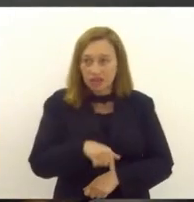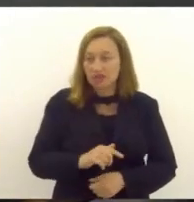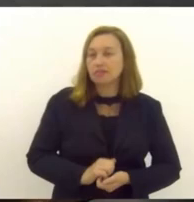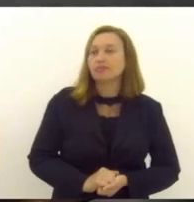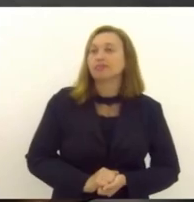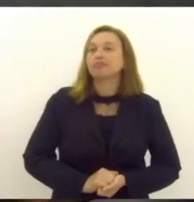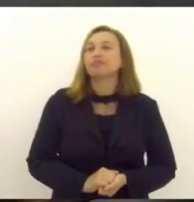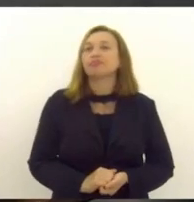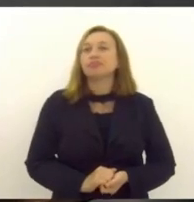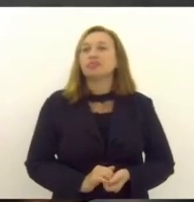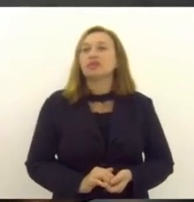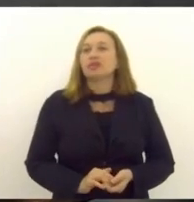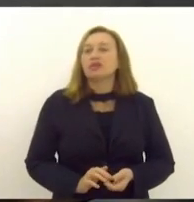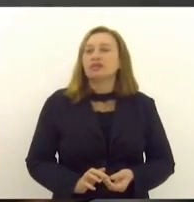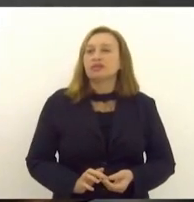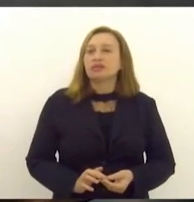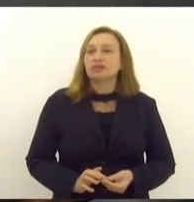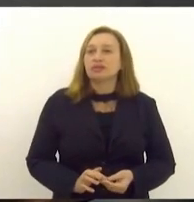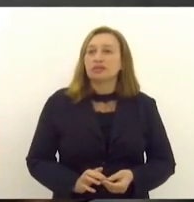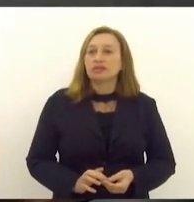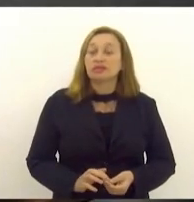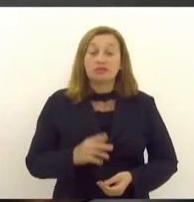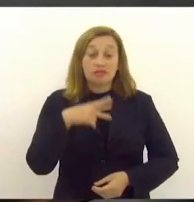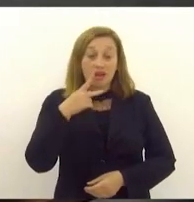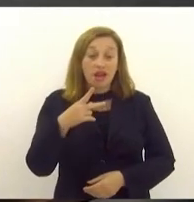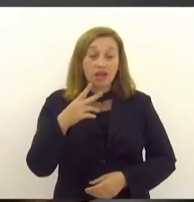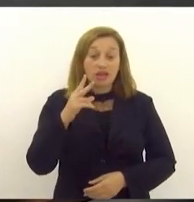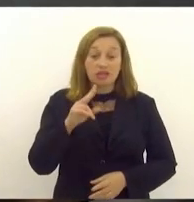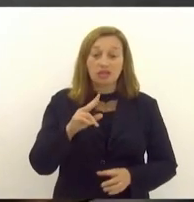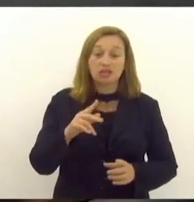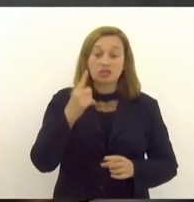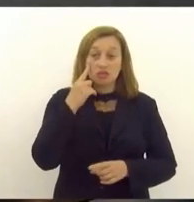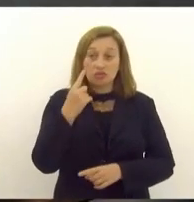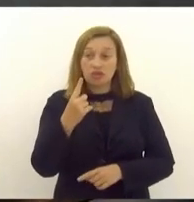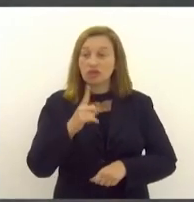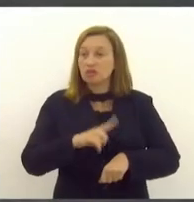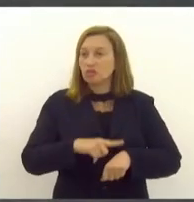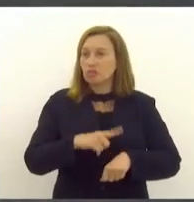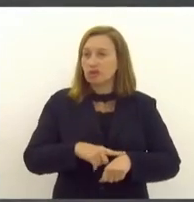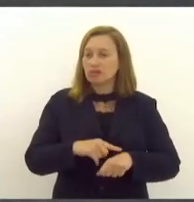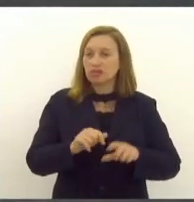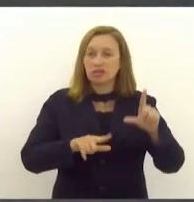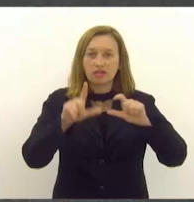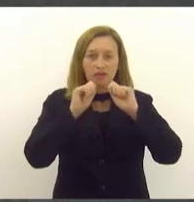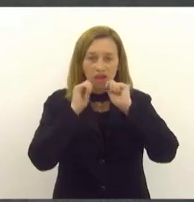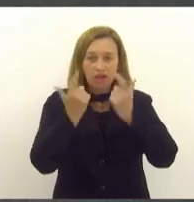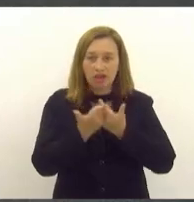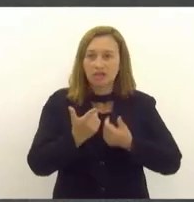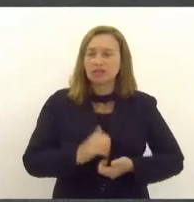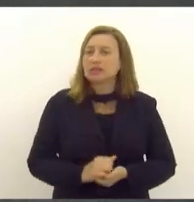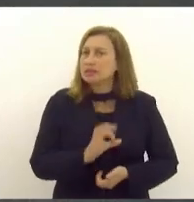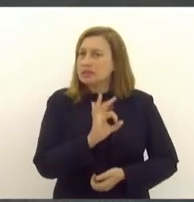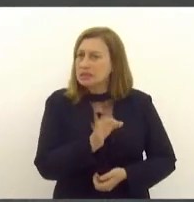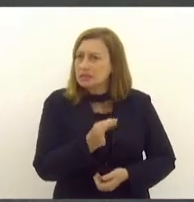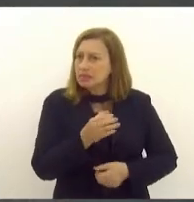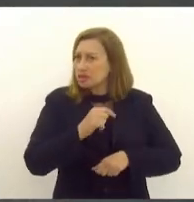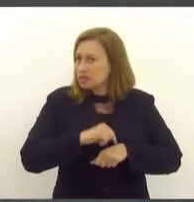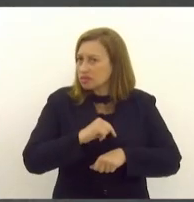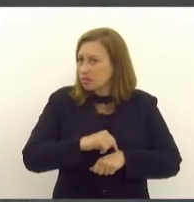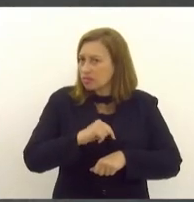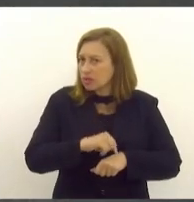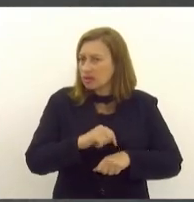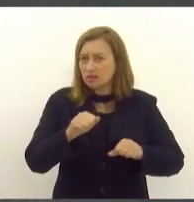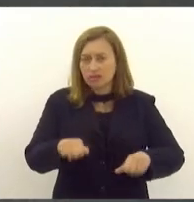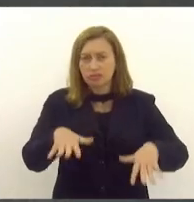aparte e dizer para aqueles que nos assistem nesse momento na TV alerj que estamos exatamente nesse momento no